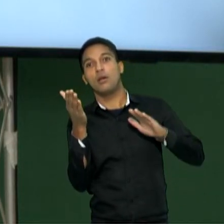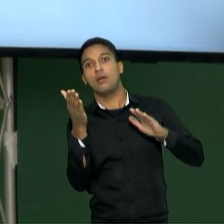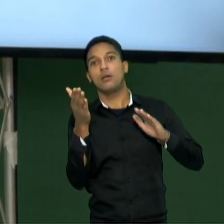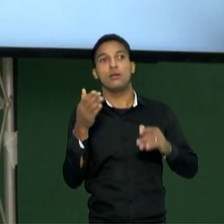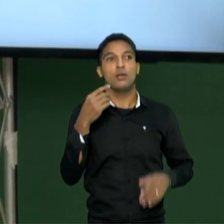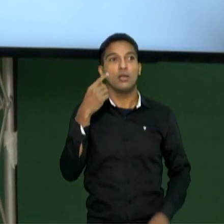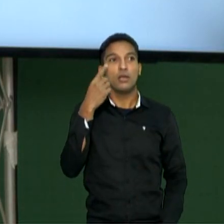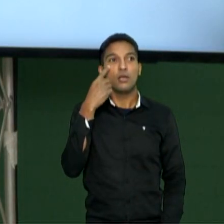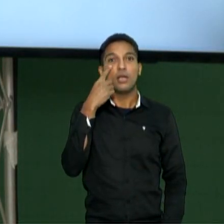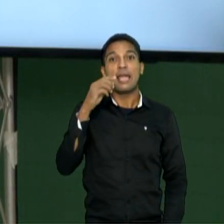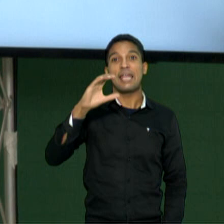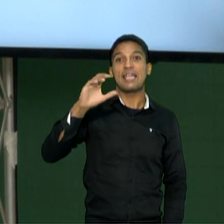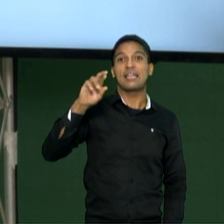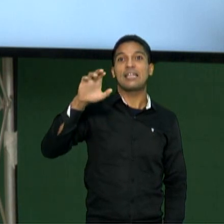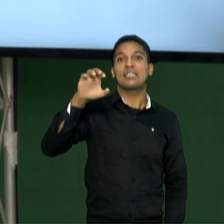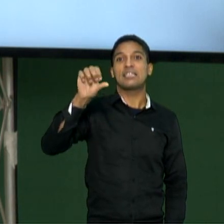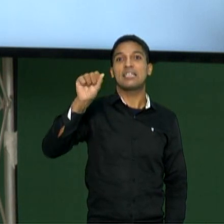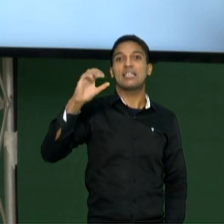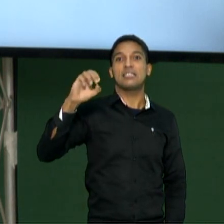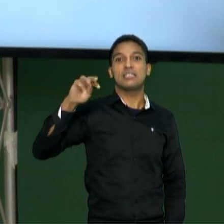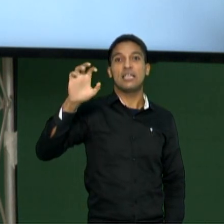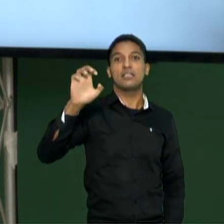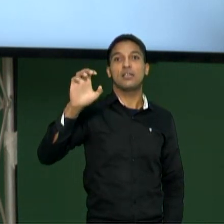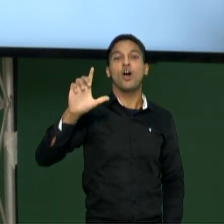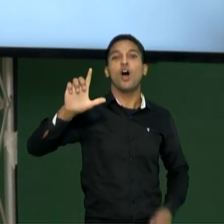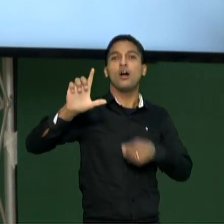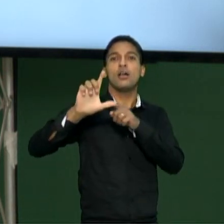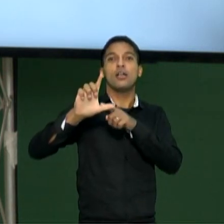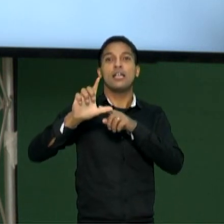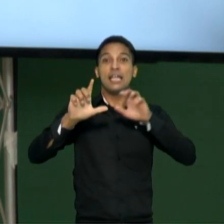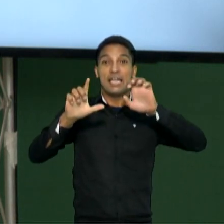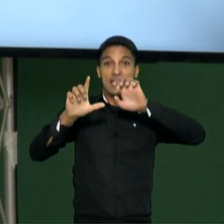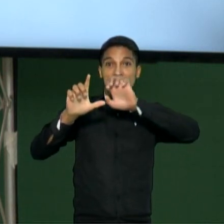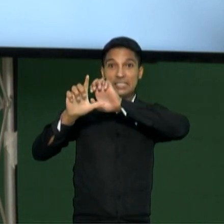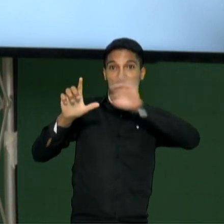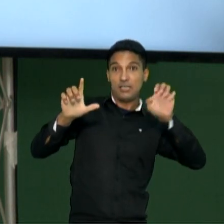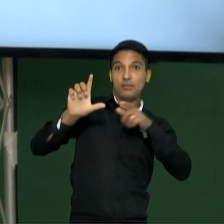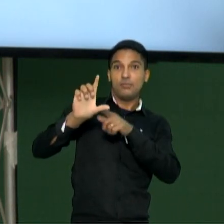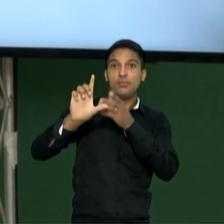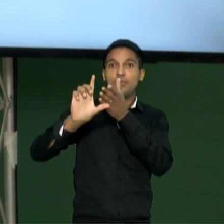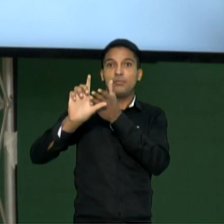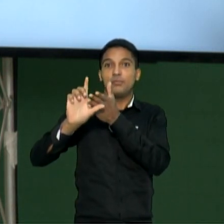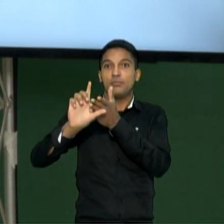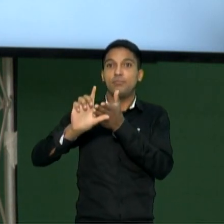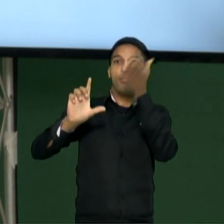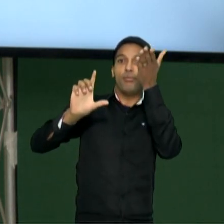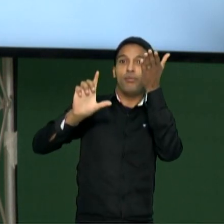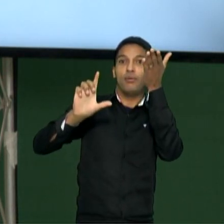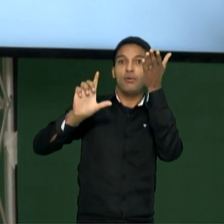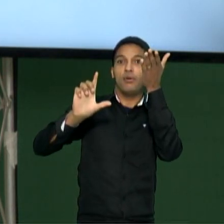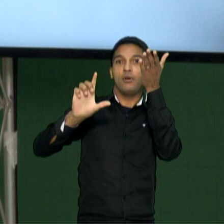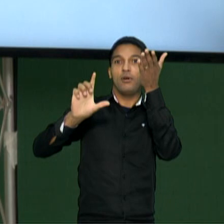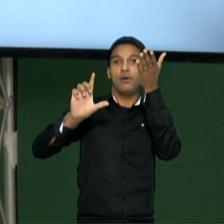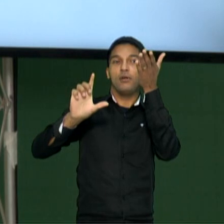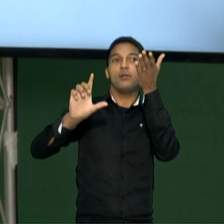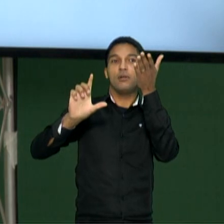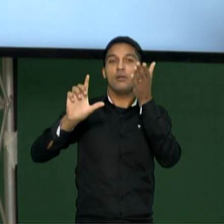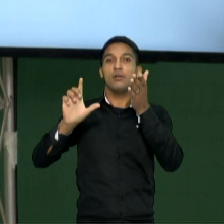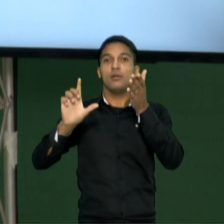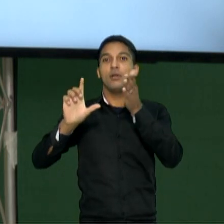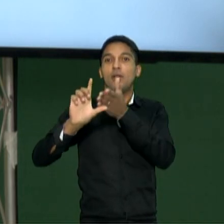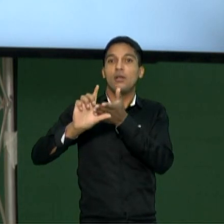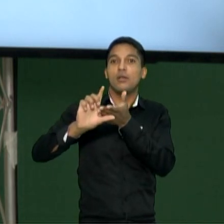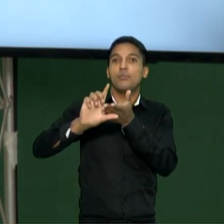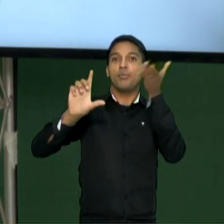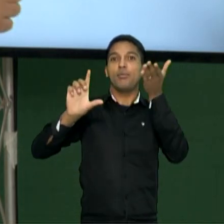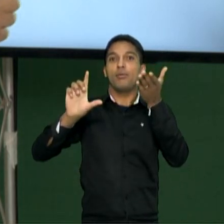está inclinada de forma crescente. Você pode perceber que da esquerda para a direita, ou seja, no crescimento de x, o y também está crescendo. Então,